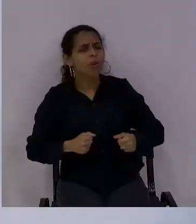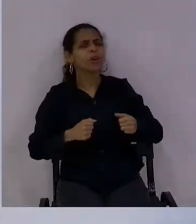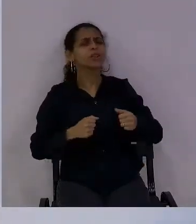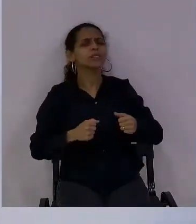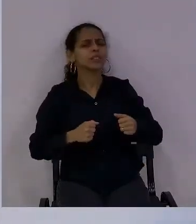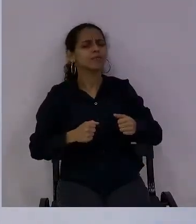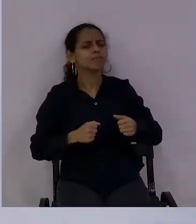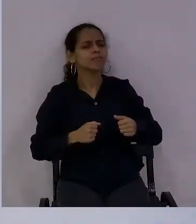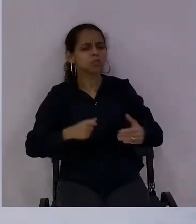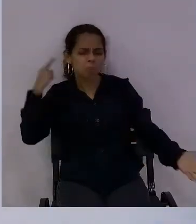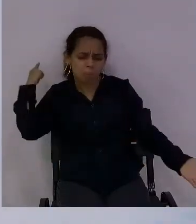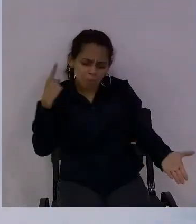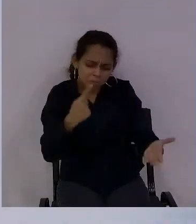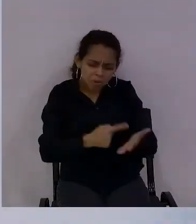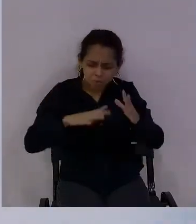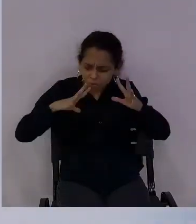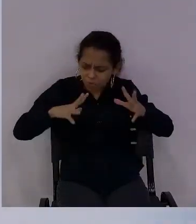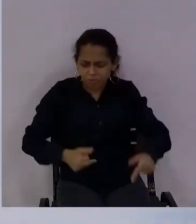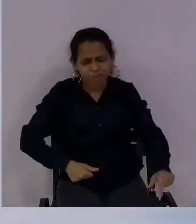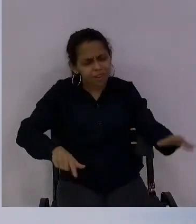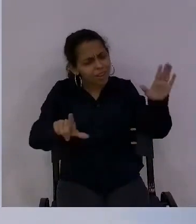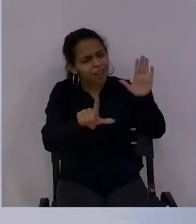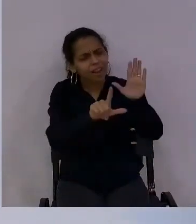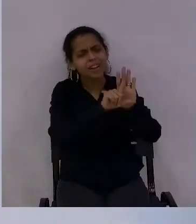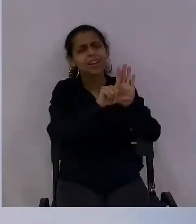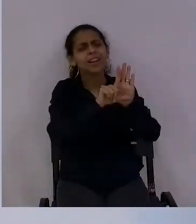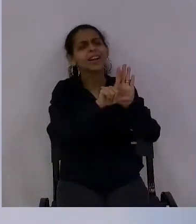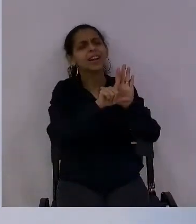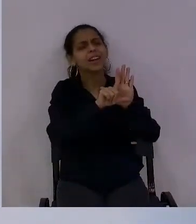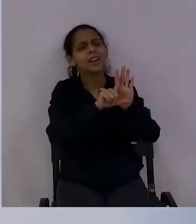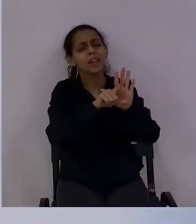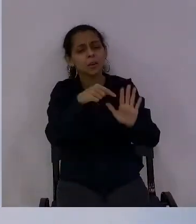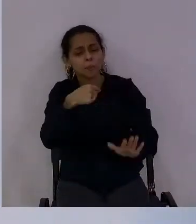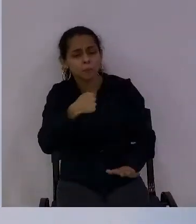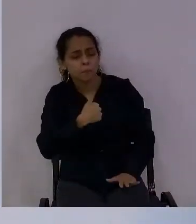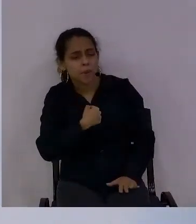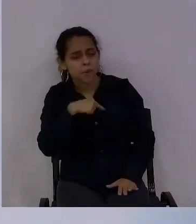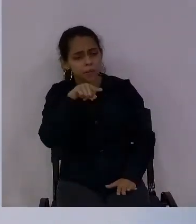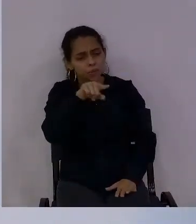tudo aquilo, cumpriu tudo aquilo e fez tudo aquilo por mim e por você.